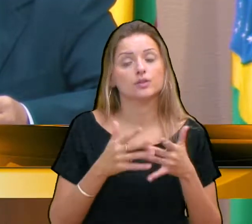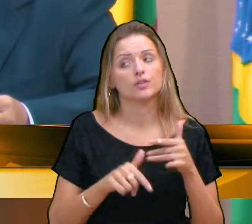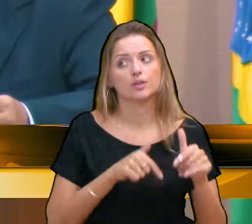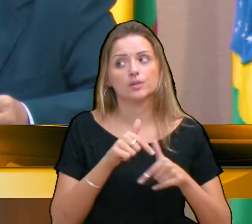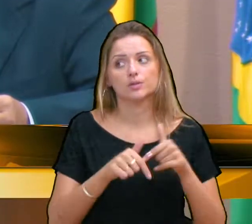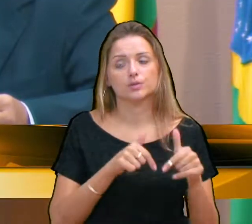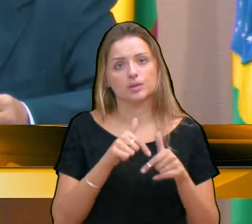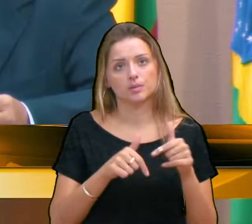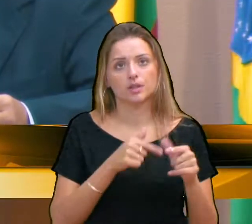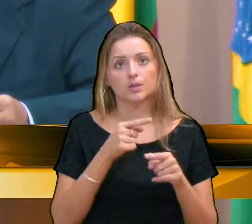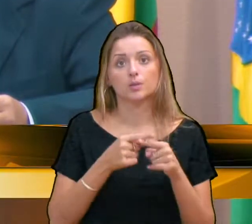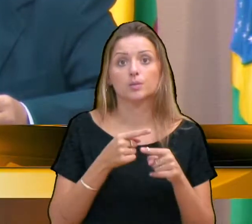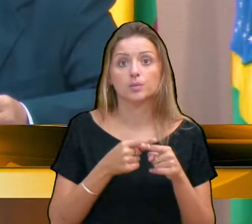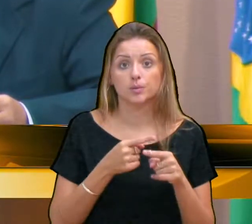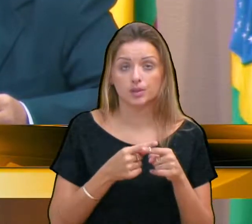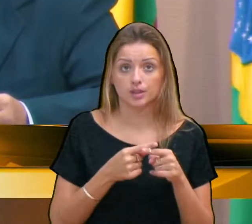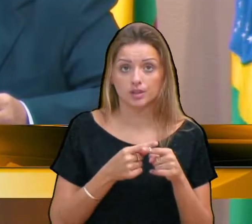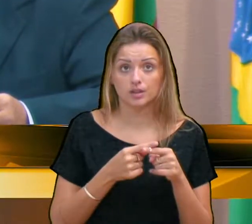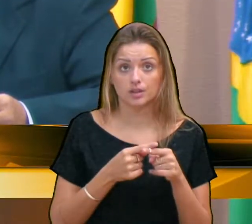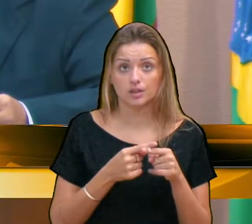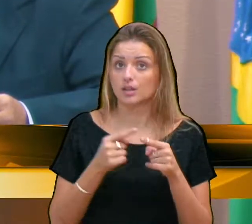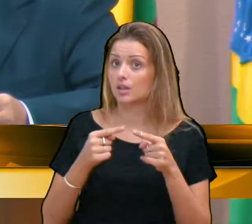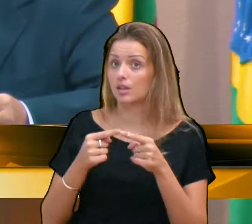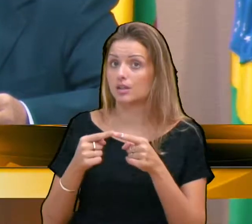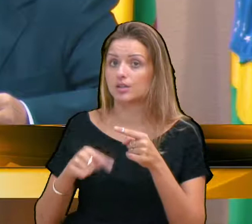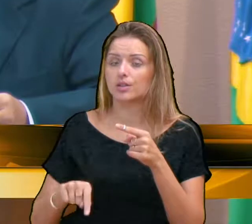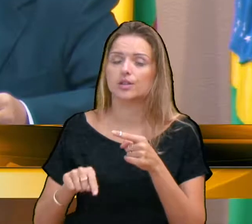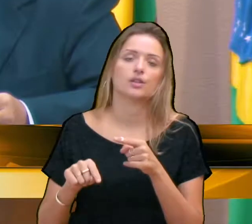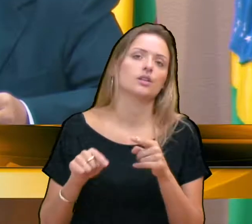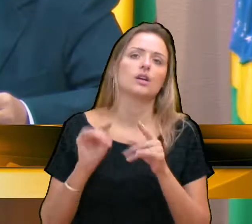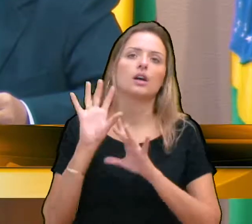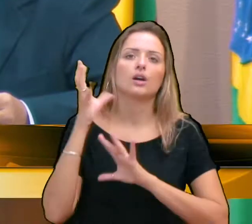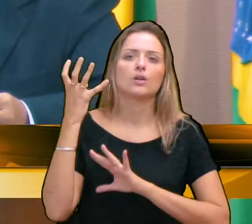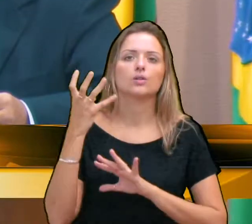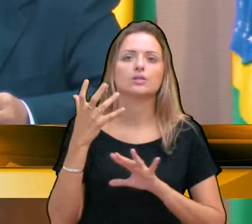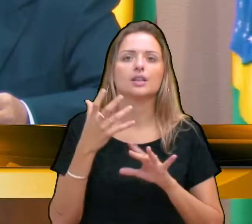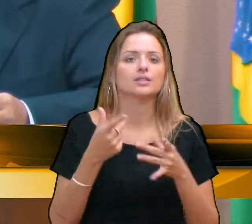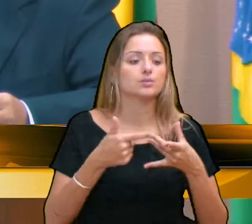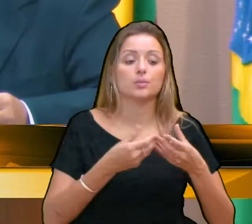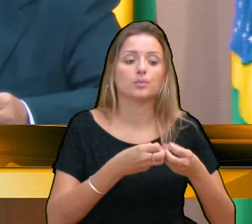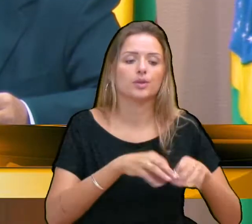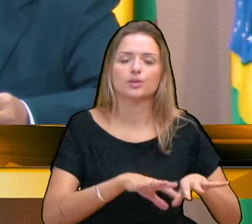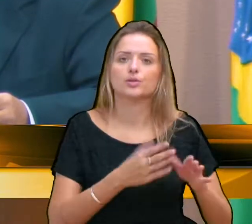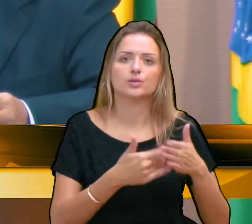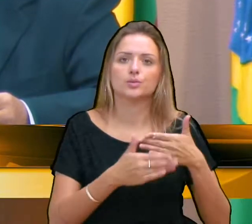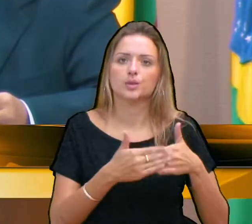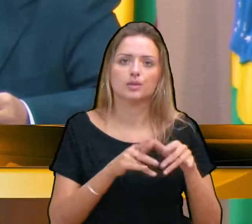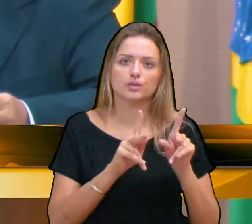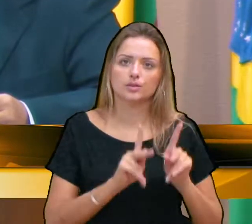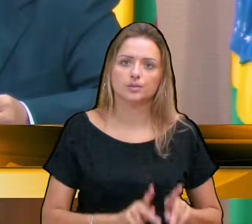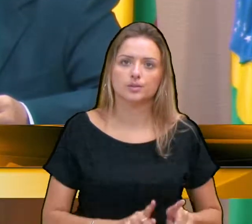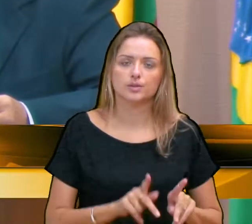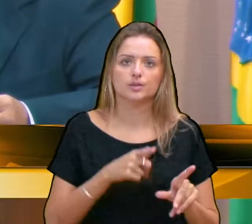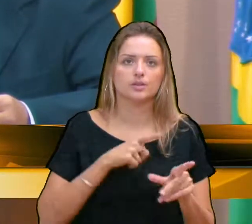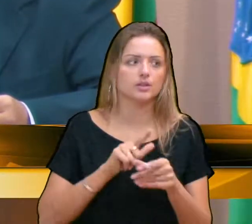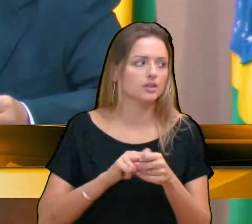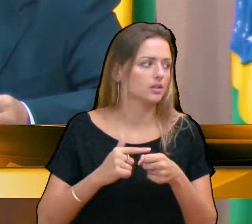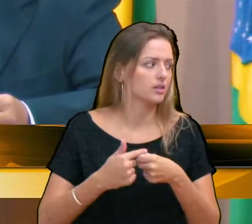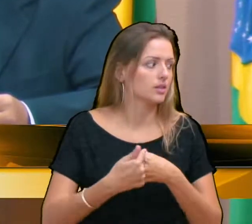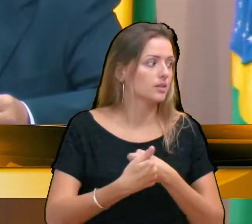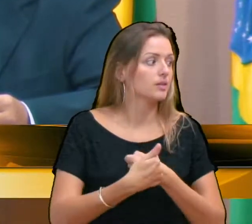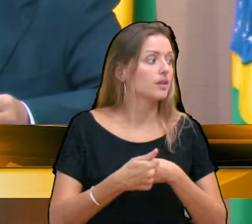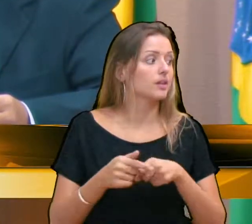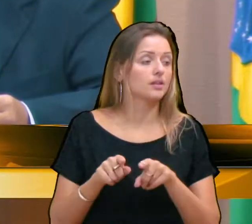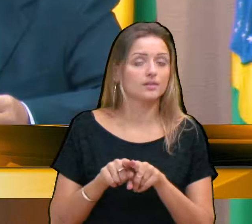pois essa descontinuidade é ocasionada prejuízos aos moradores da cidade, que têm se deslocar a Porto